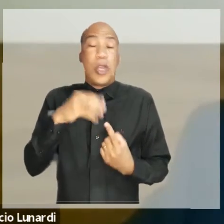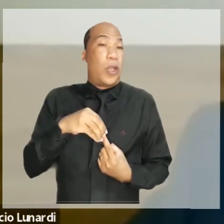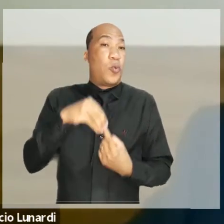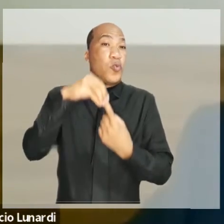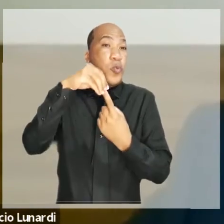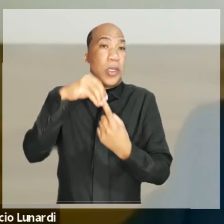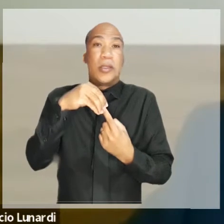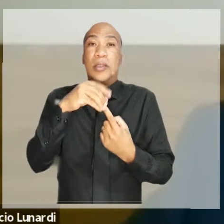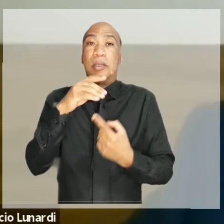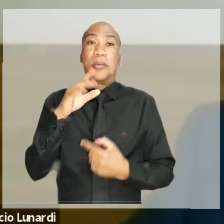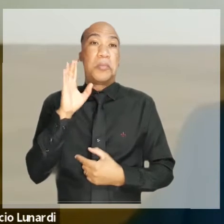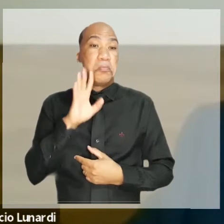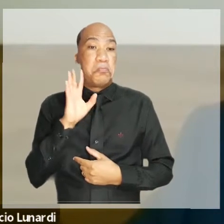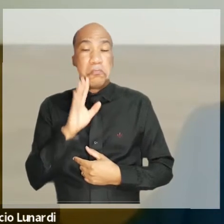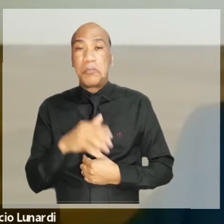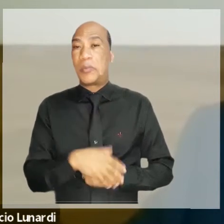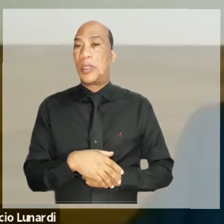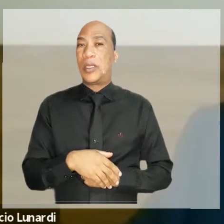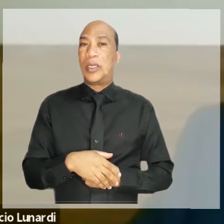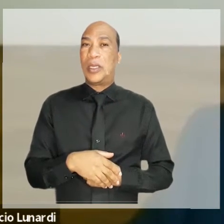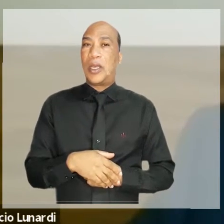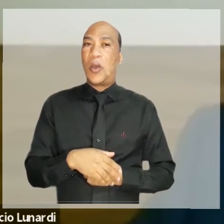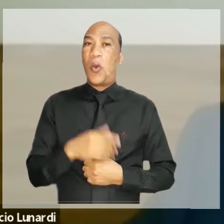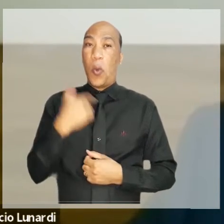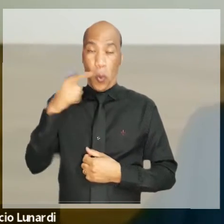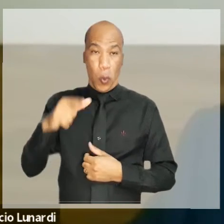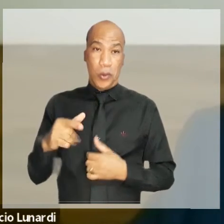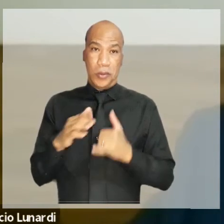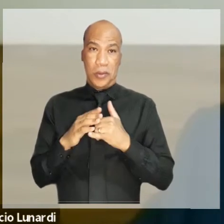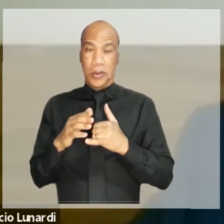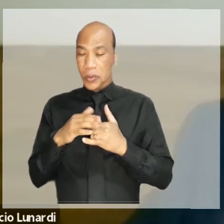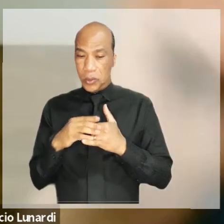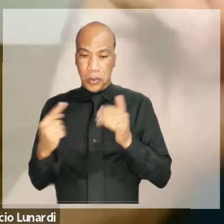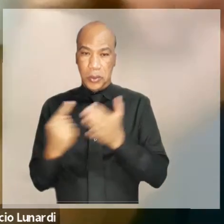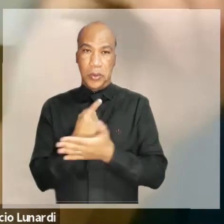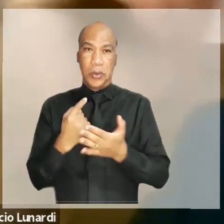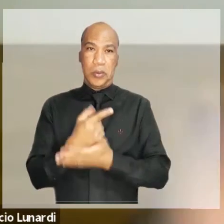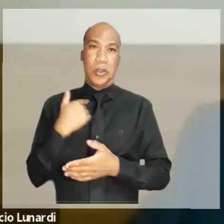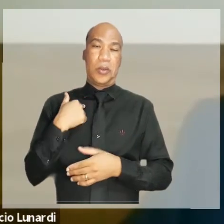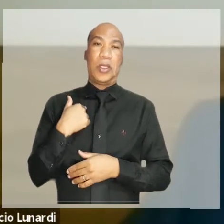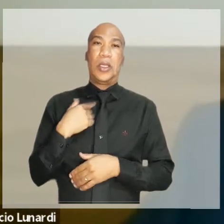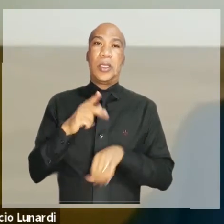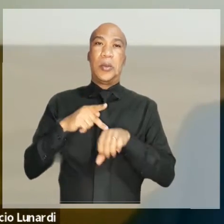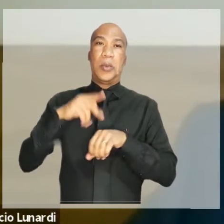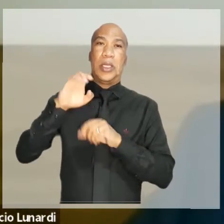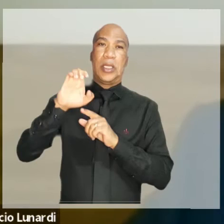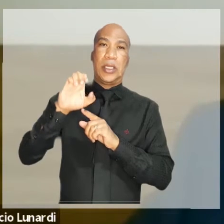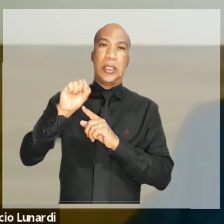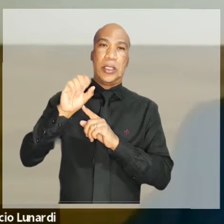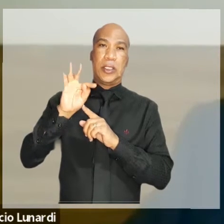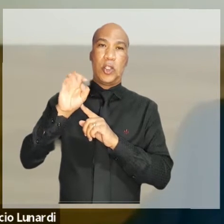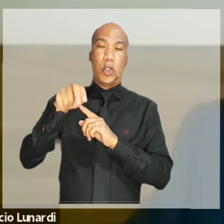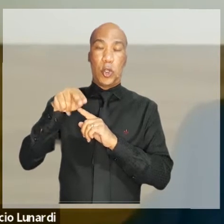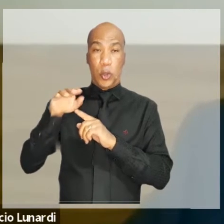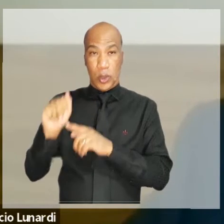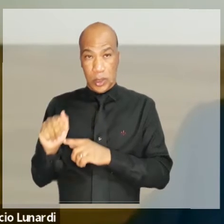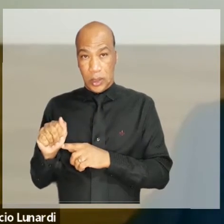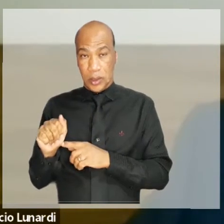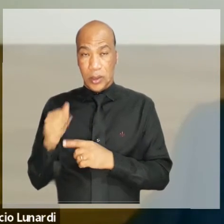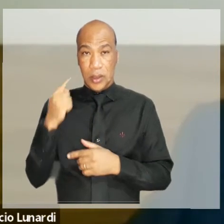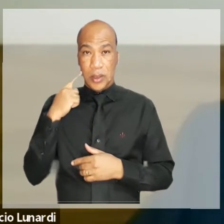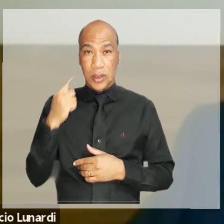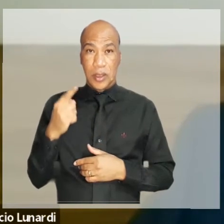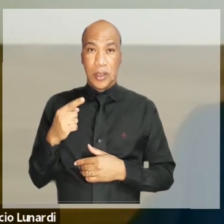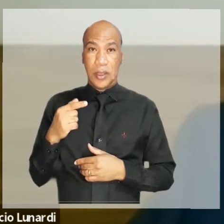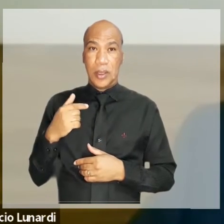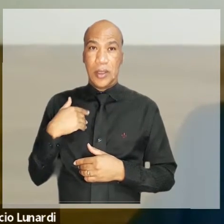falado para nós, ela colocou assim, a Estônia está no topo até mesmo energia. Então, assim, os caras estão colocando